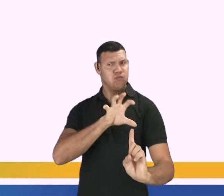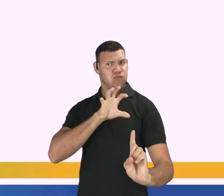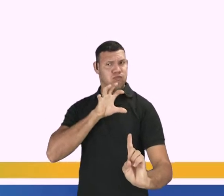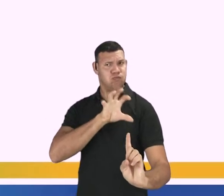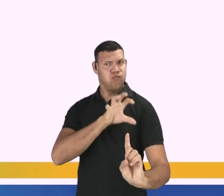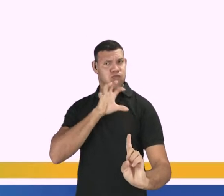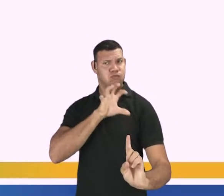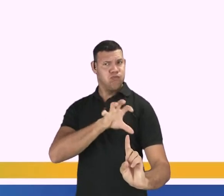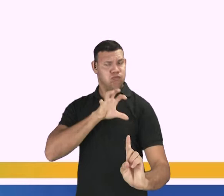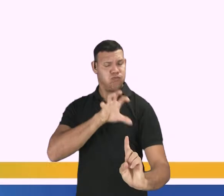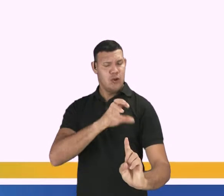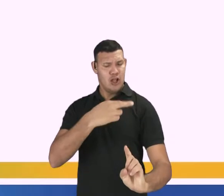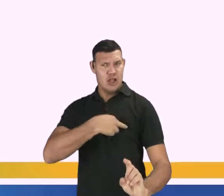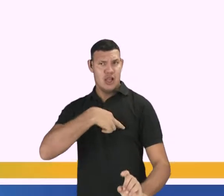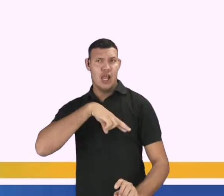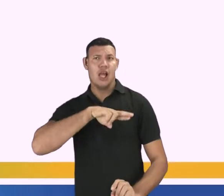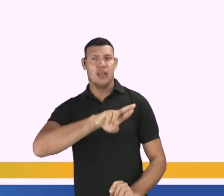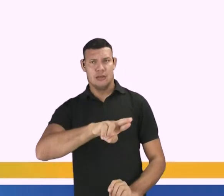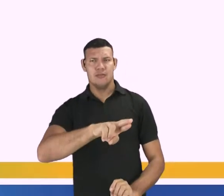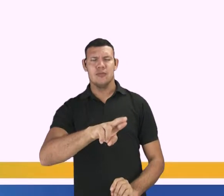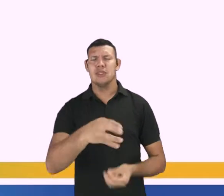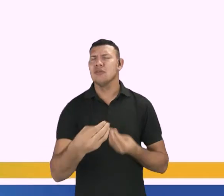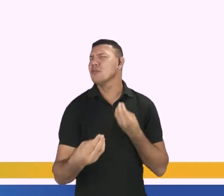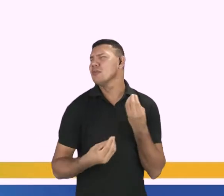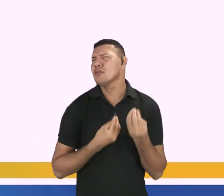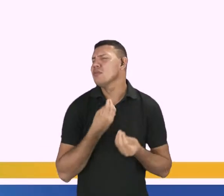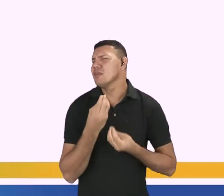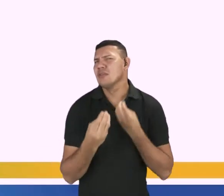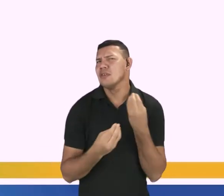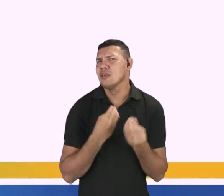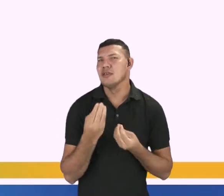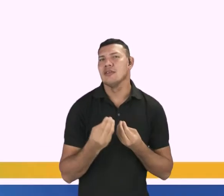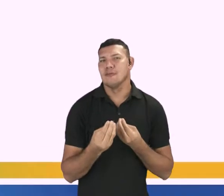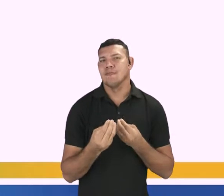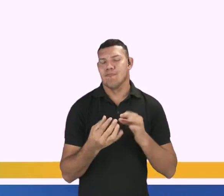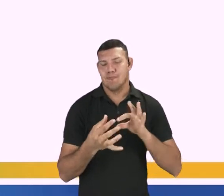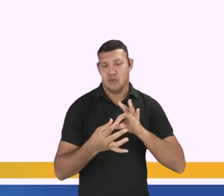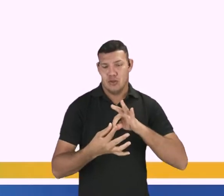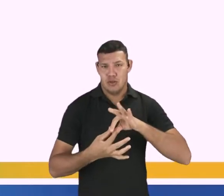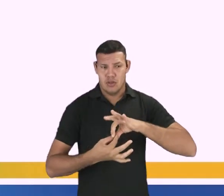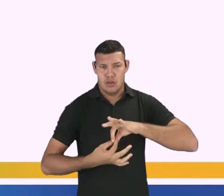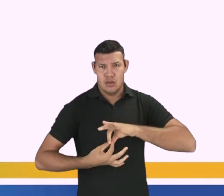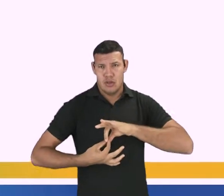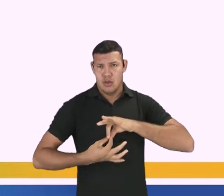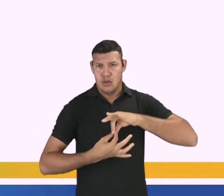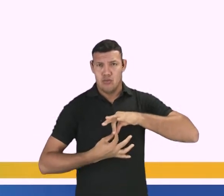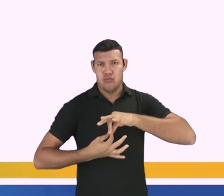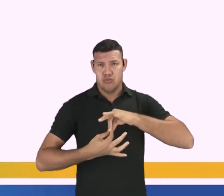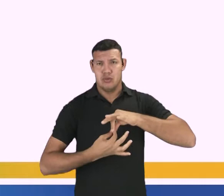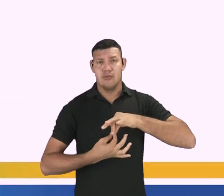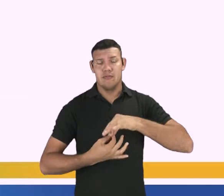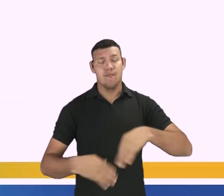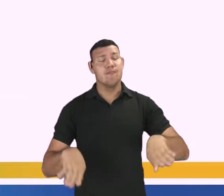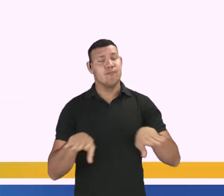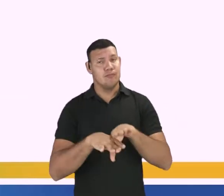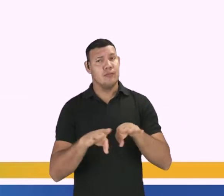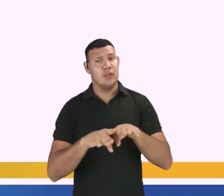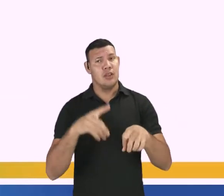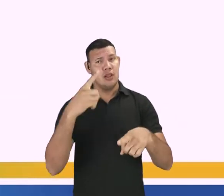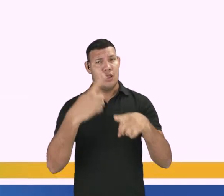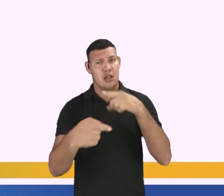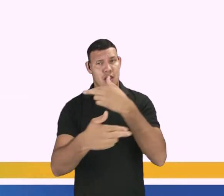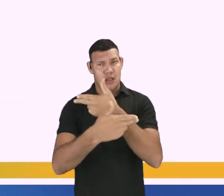religião em todo esse período. Como que eles influenciavam? No plano espiritual e no plano material. Por que no